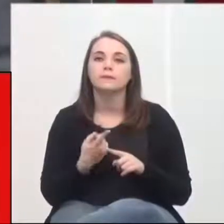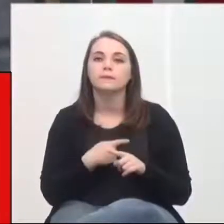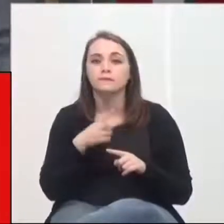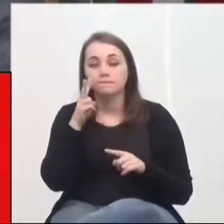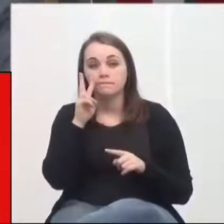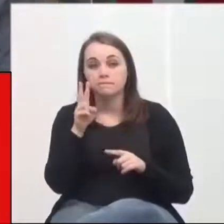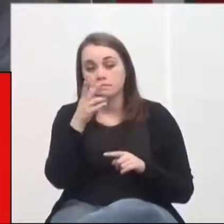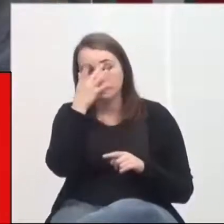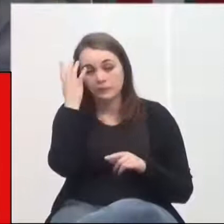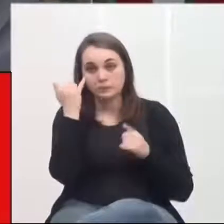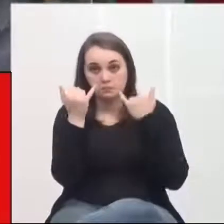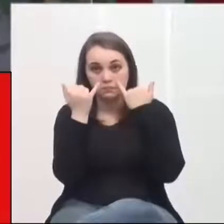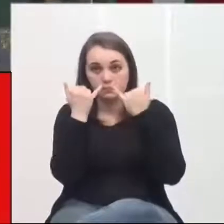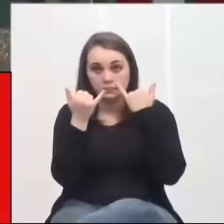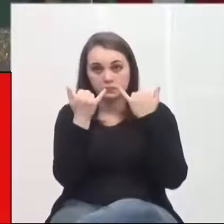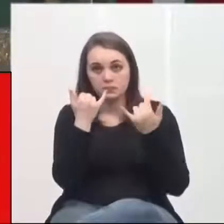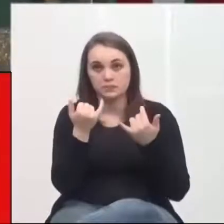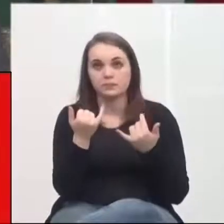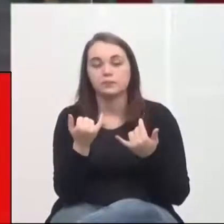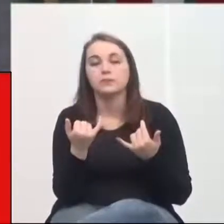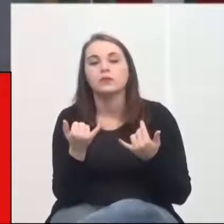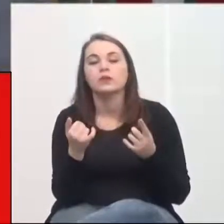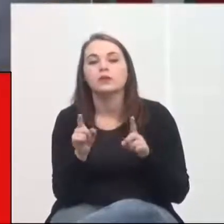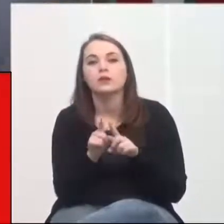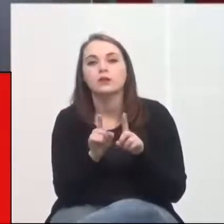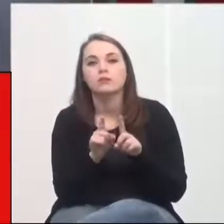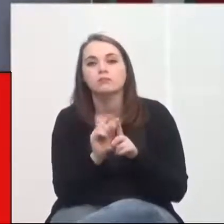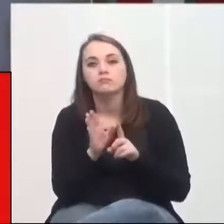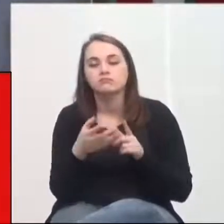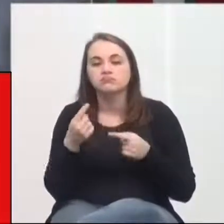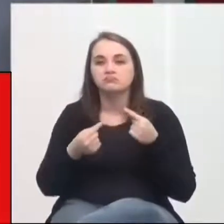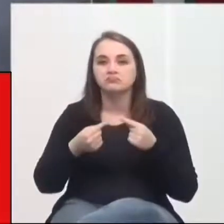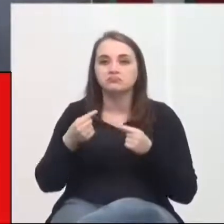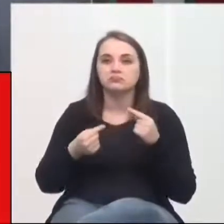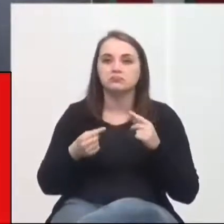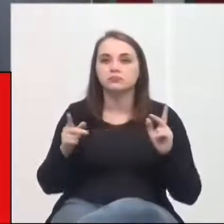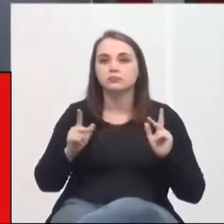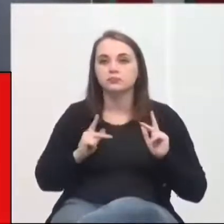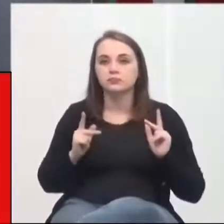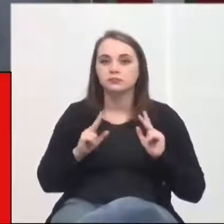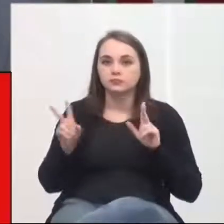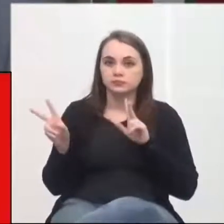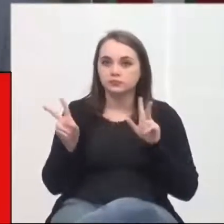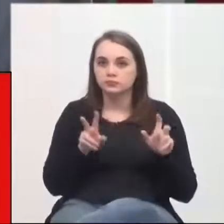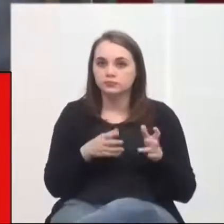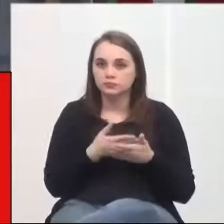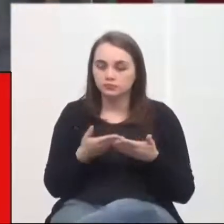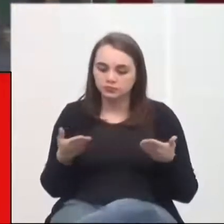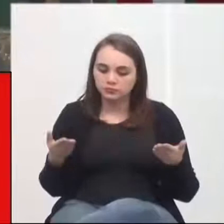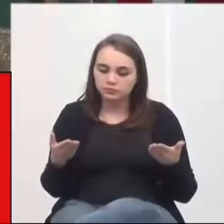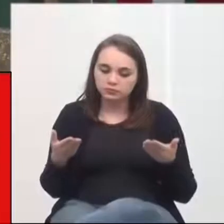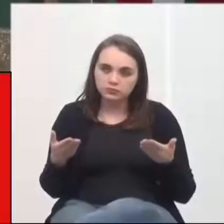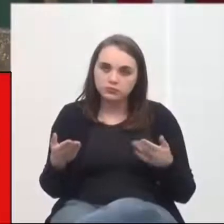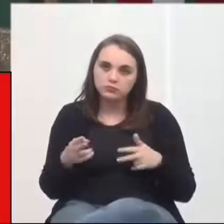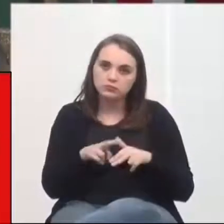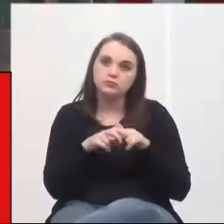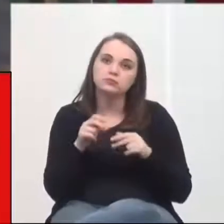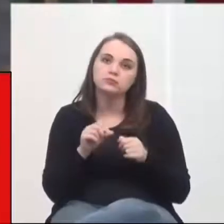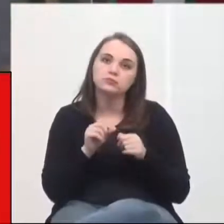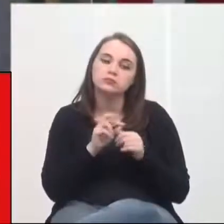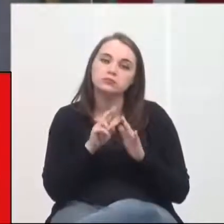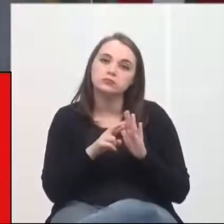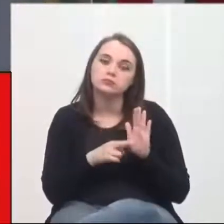algumas informações. E também já tive tido algumas discussões no particular em relação a esse assunto e, em razão disso, eu faço